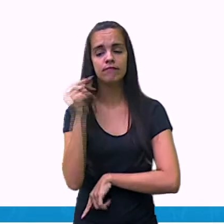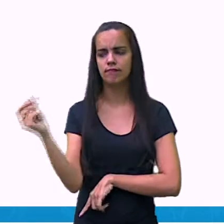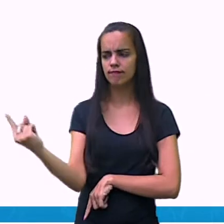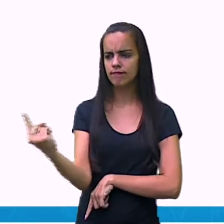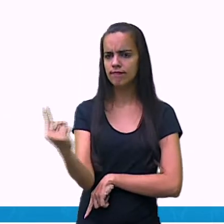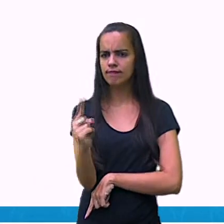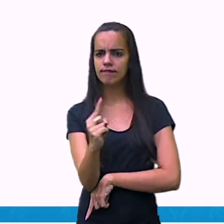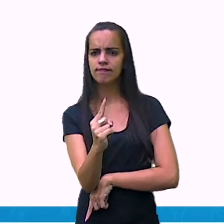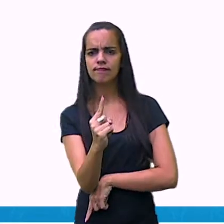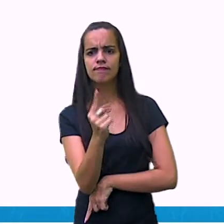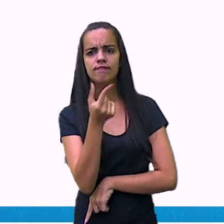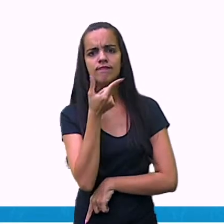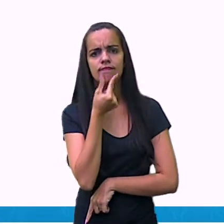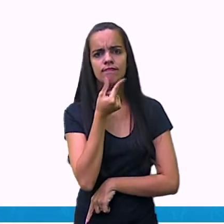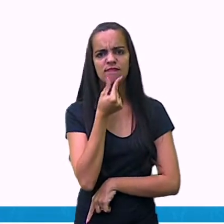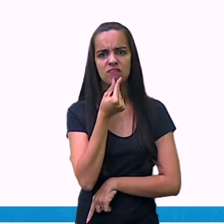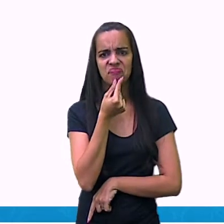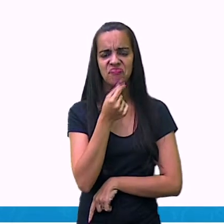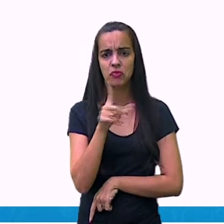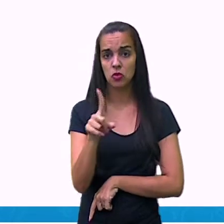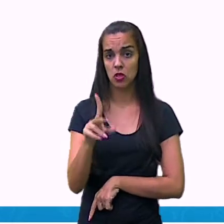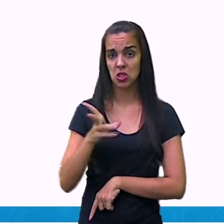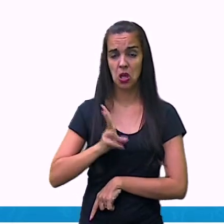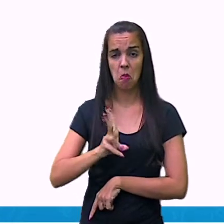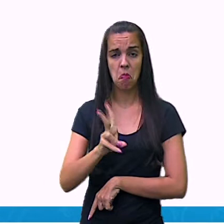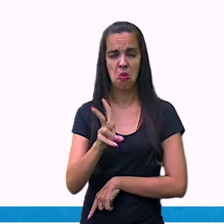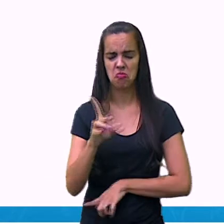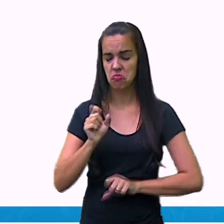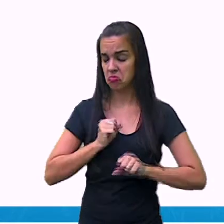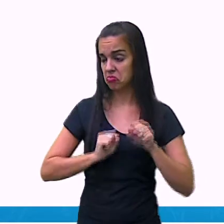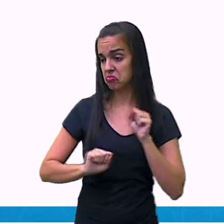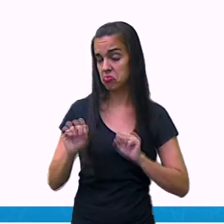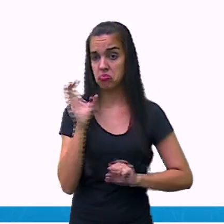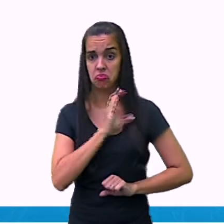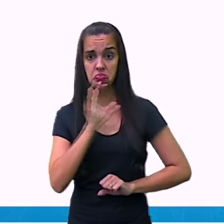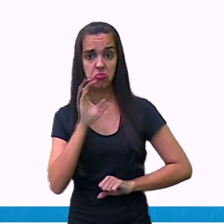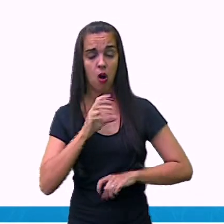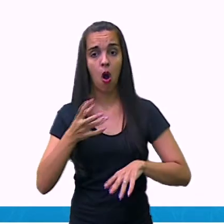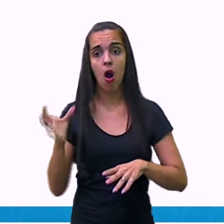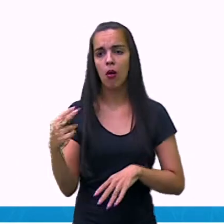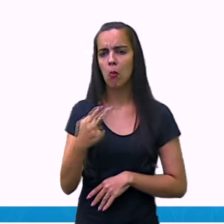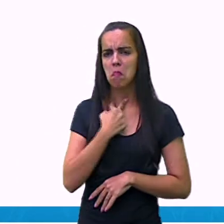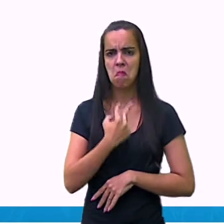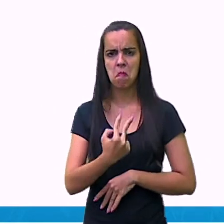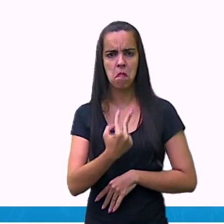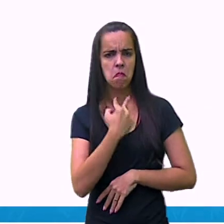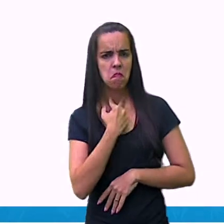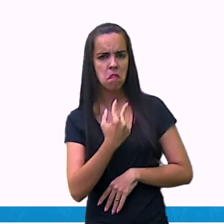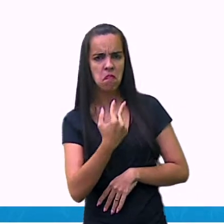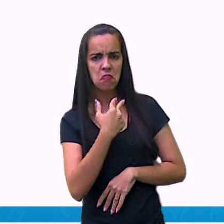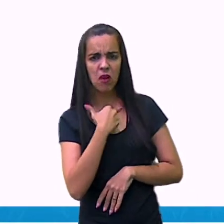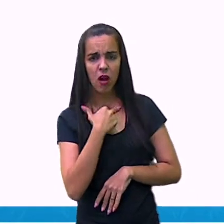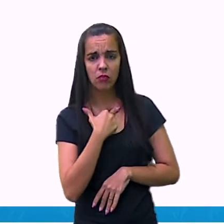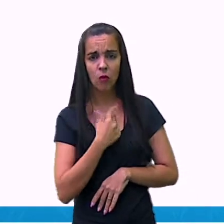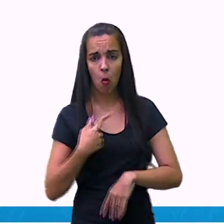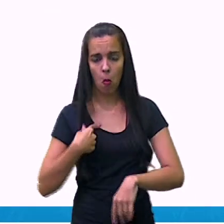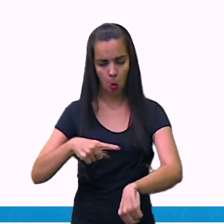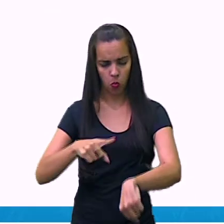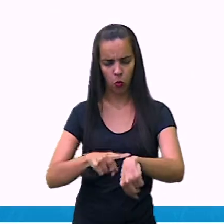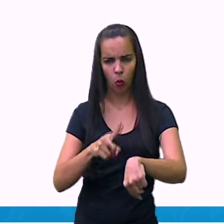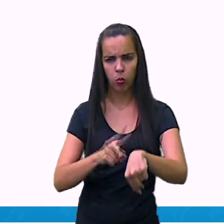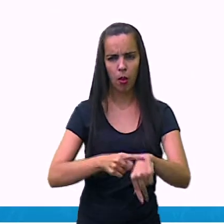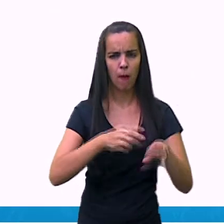Apareceu um homem apressado, sempre ocupado, com o tempo contado.